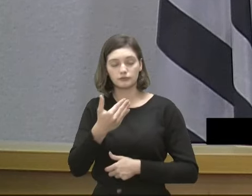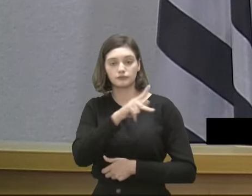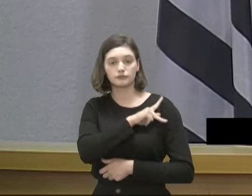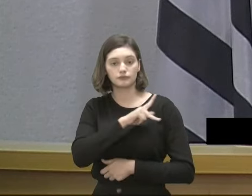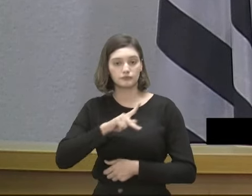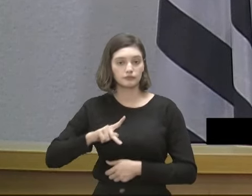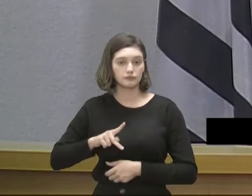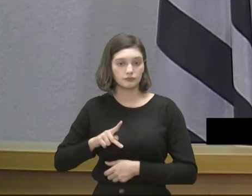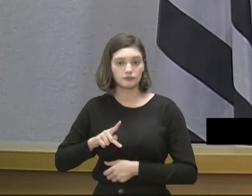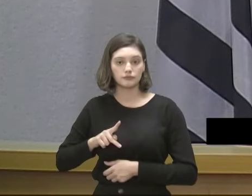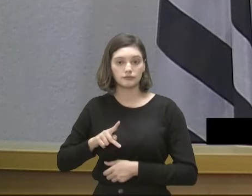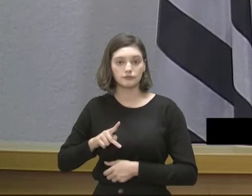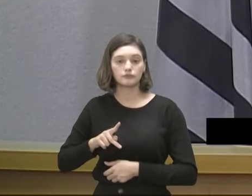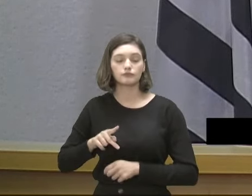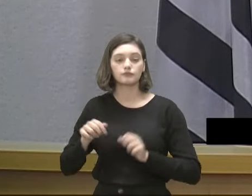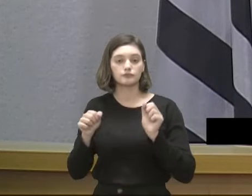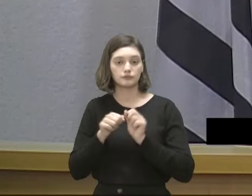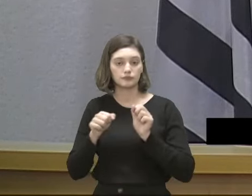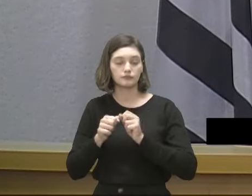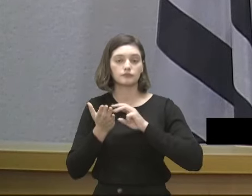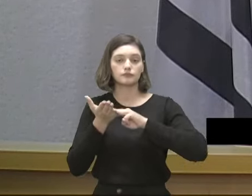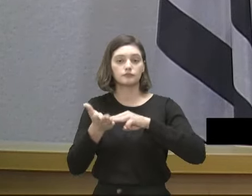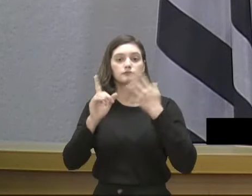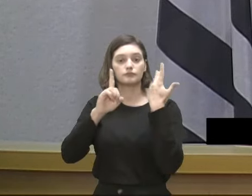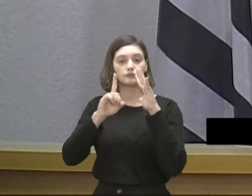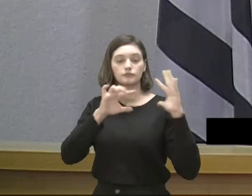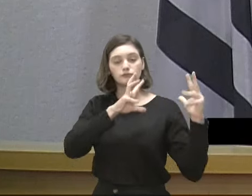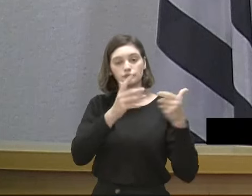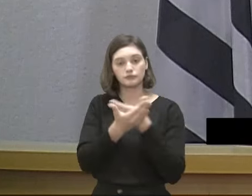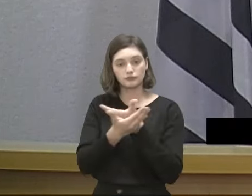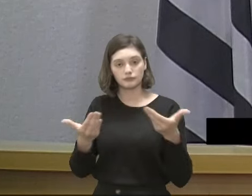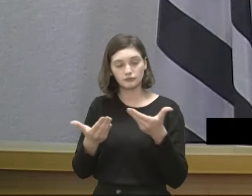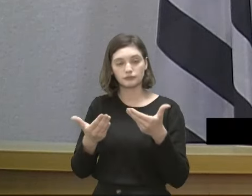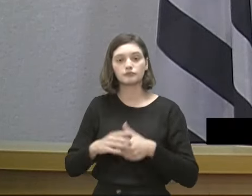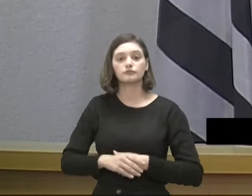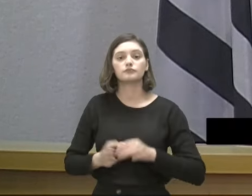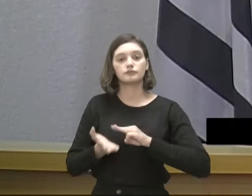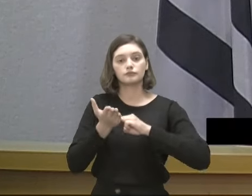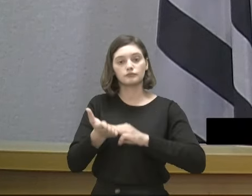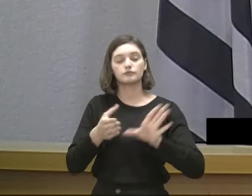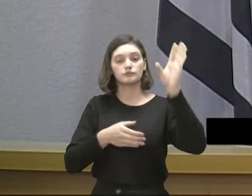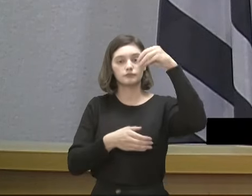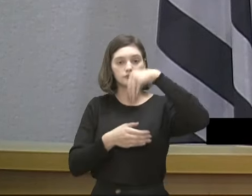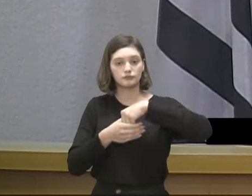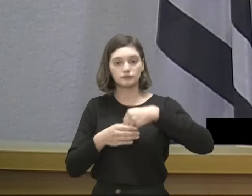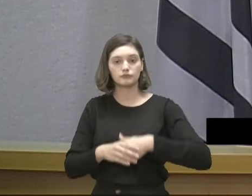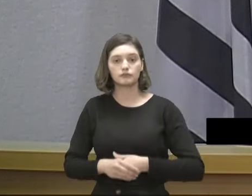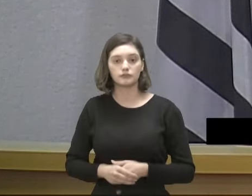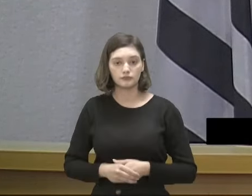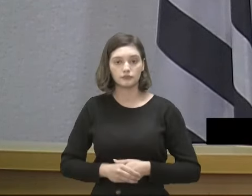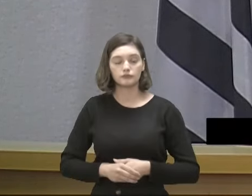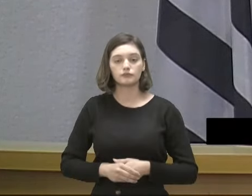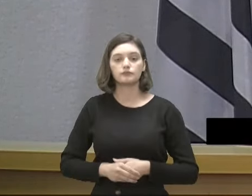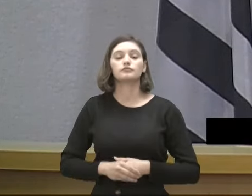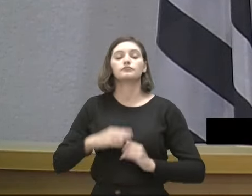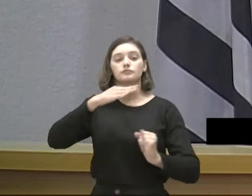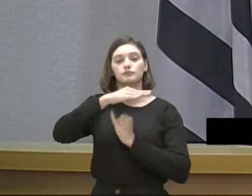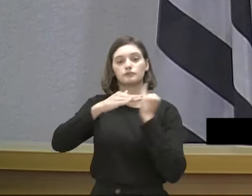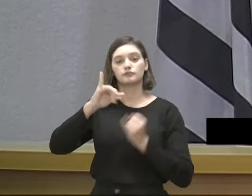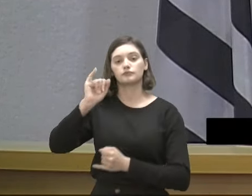presidente para que eu elabore então uma moção de aplauso para todos os membros que fazem parte do Instituto de